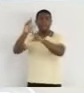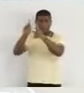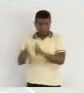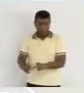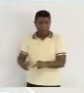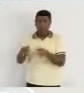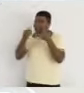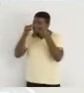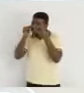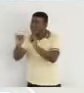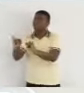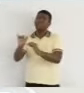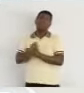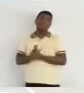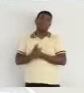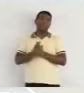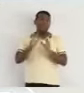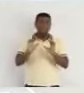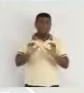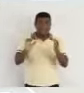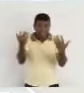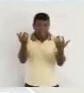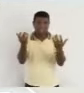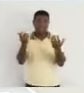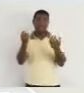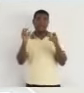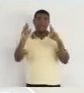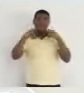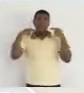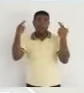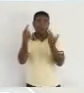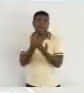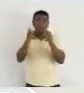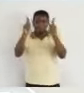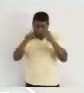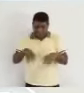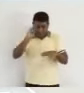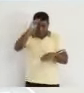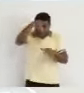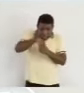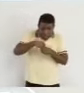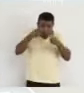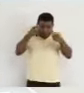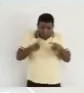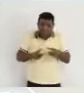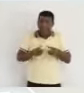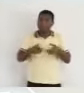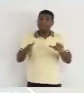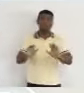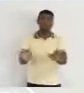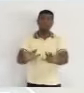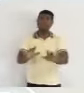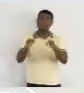acabe com qualquer festa, qualquer reunião que tenha mais pessoas, porque este momento agora é um momento divisor de